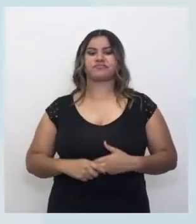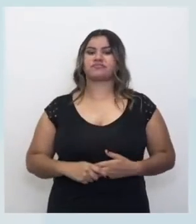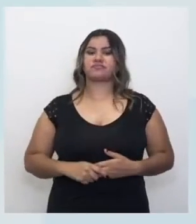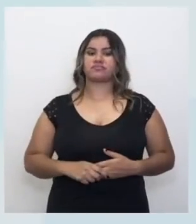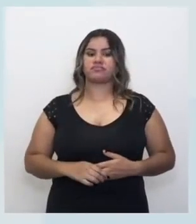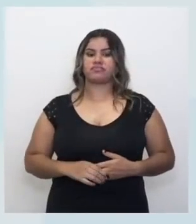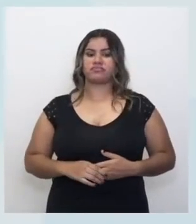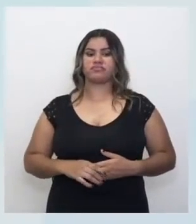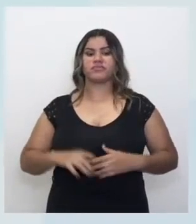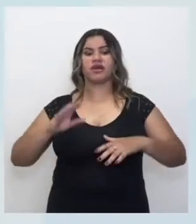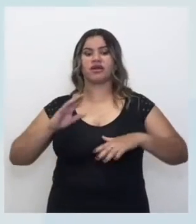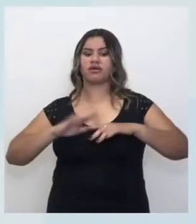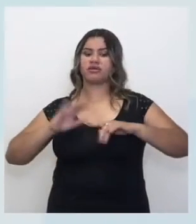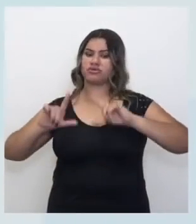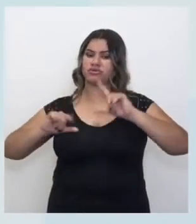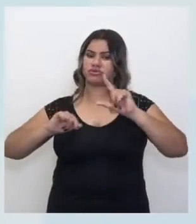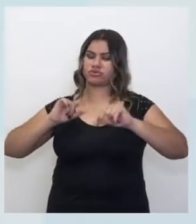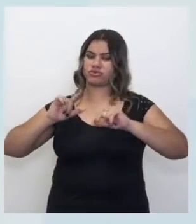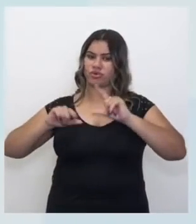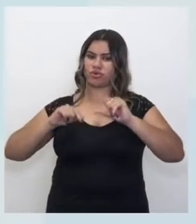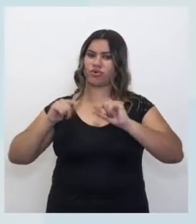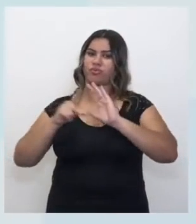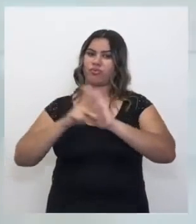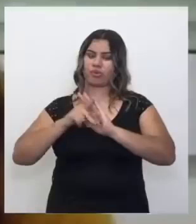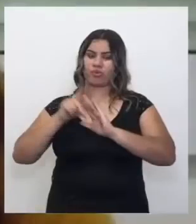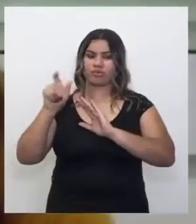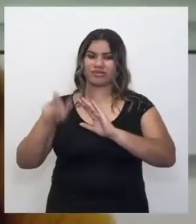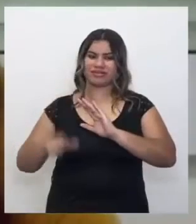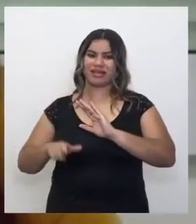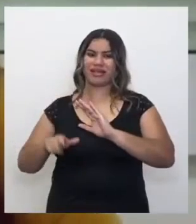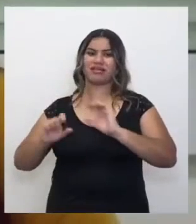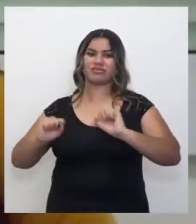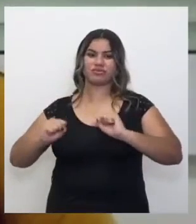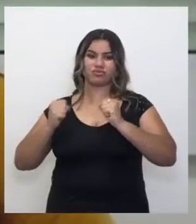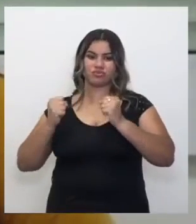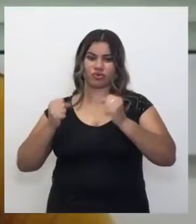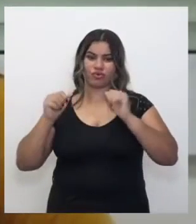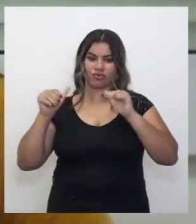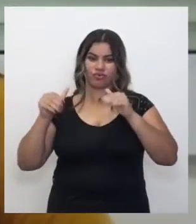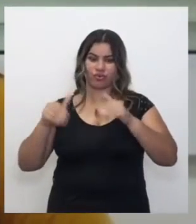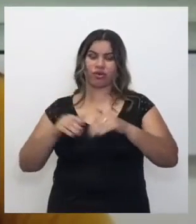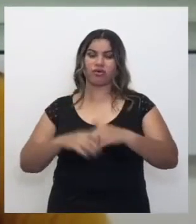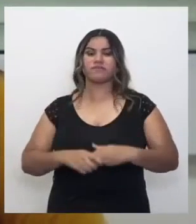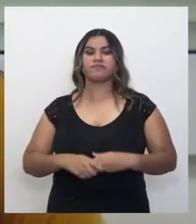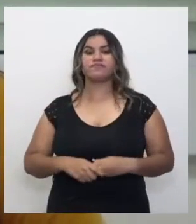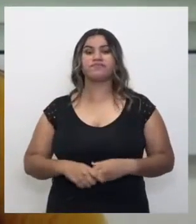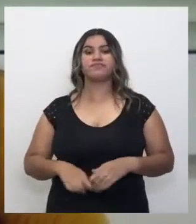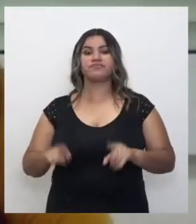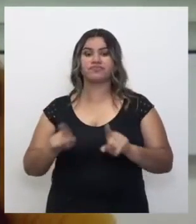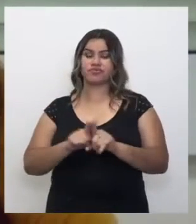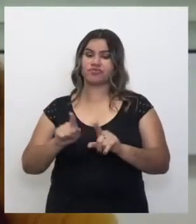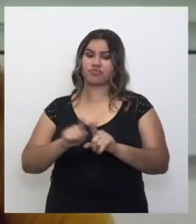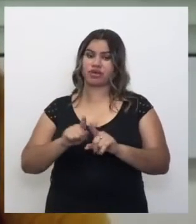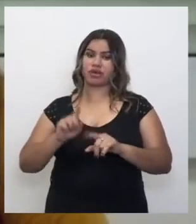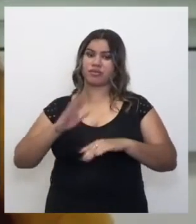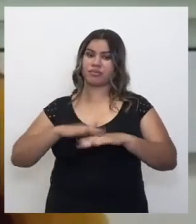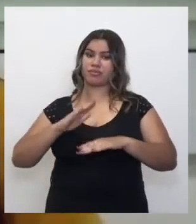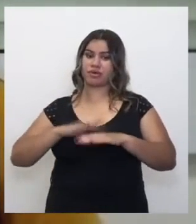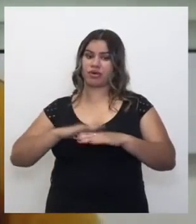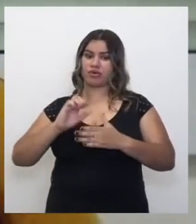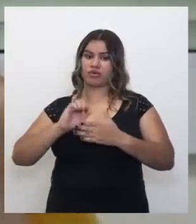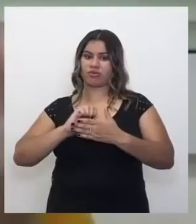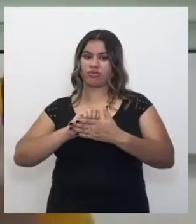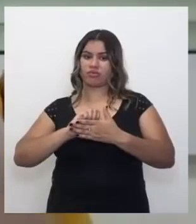Uma escolha do indivíduo dedicar-se a essas atividades. E geralmente as atividades não cotidianas,